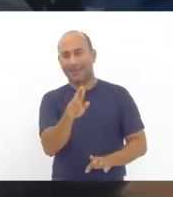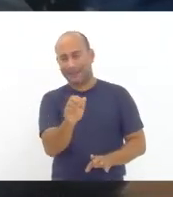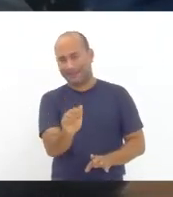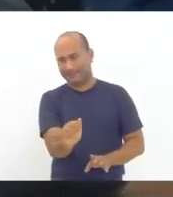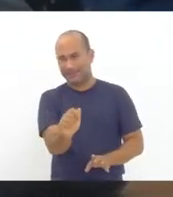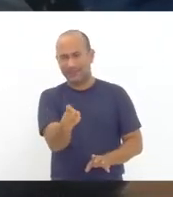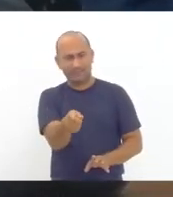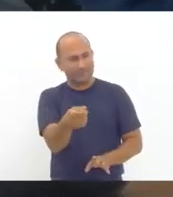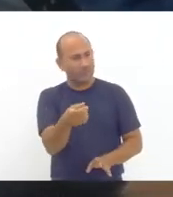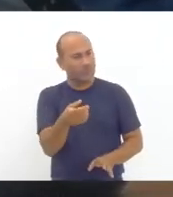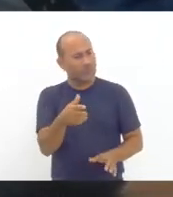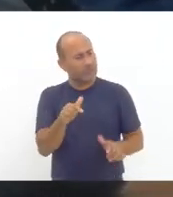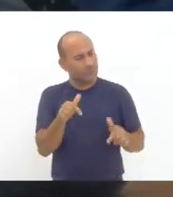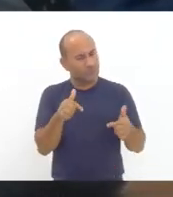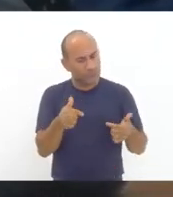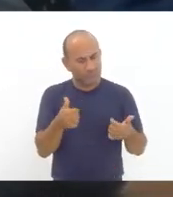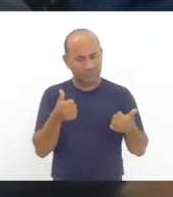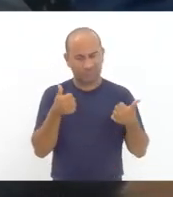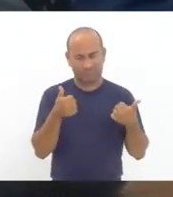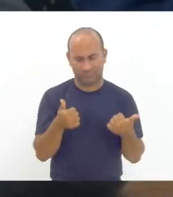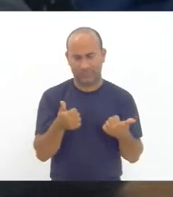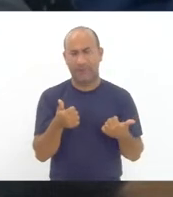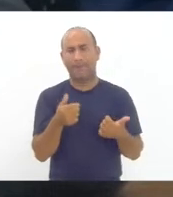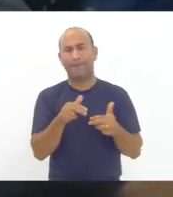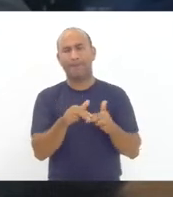mas sim também não já estou bastante